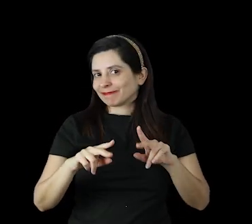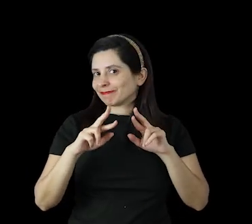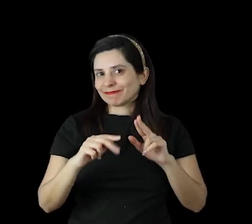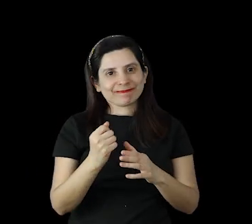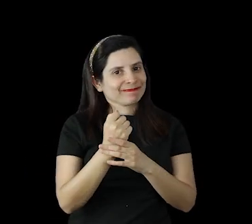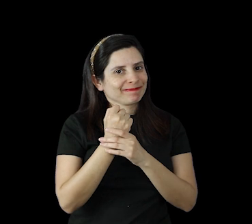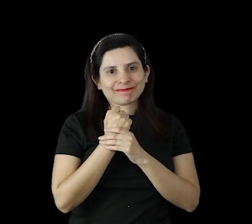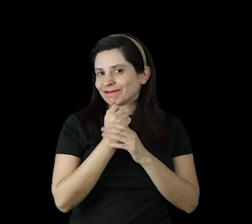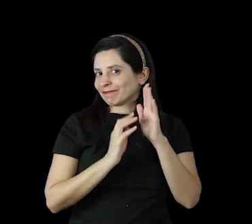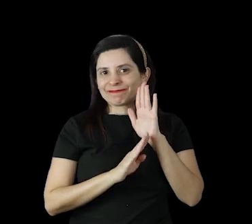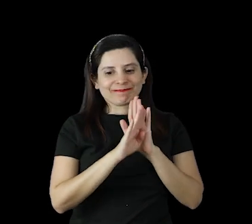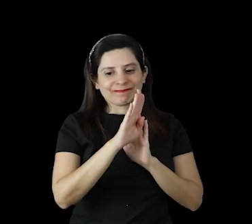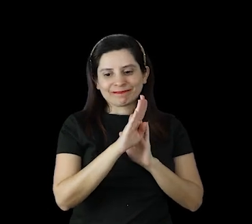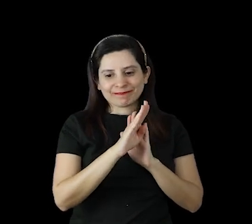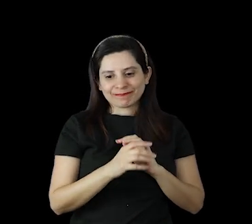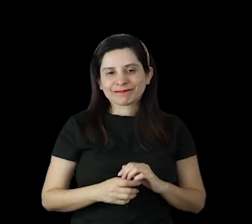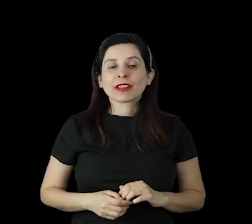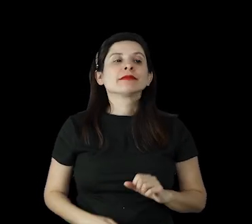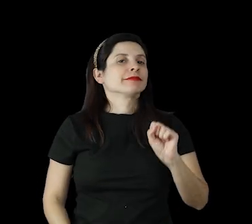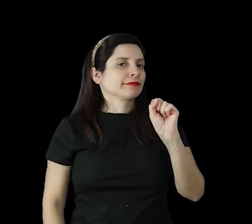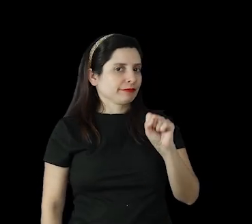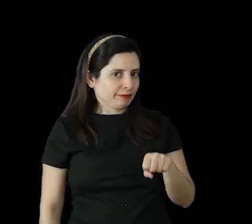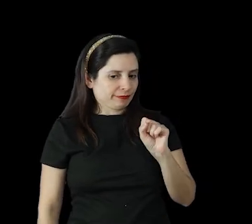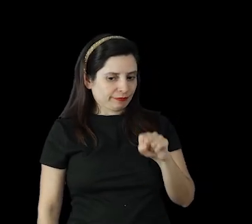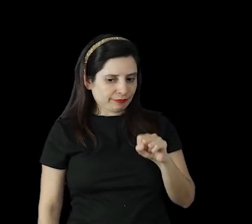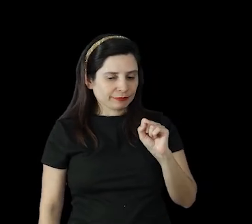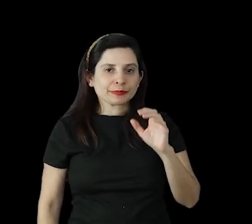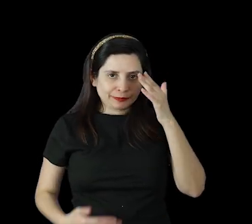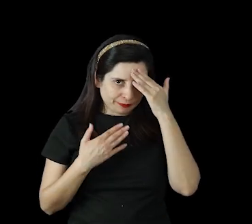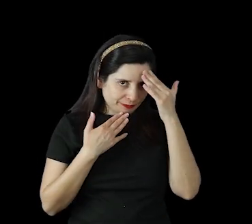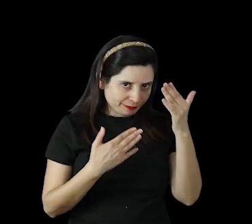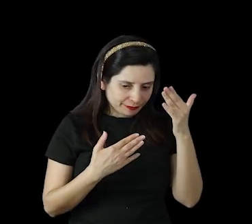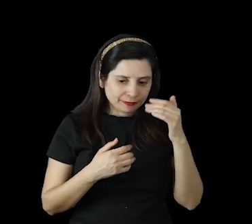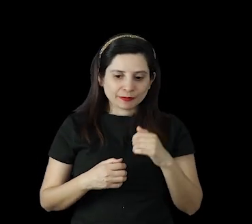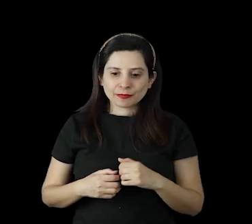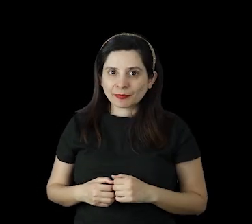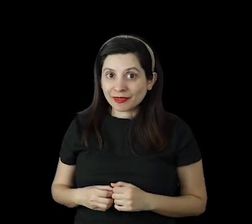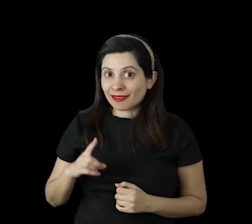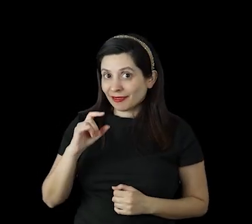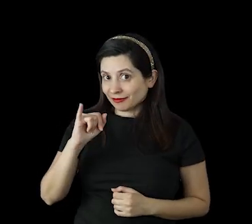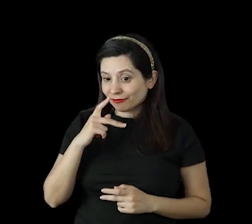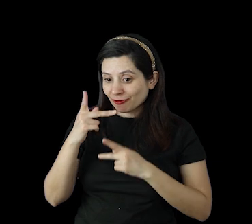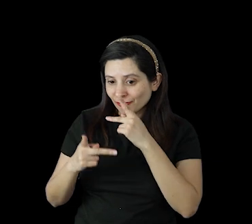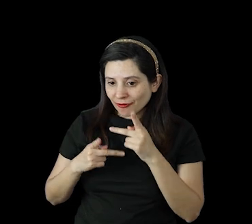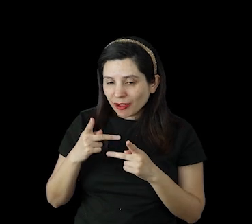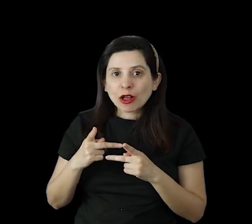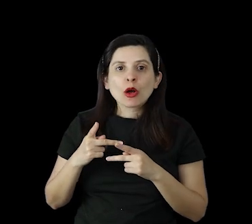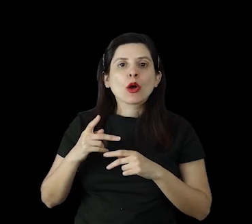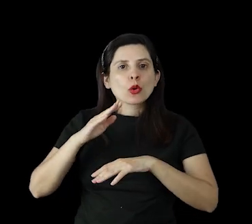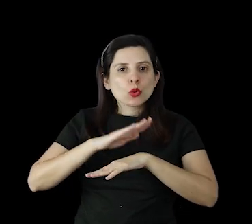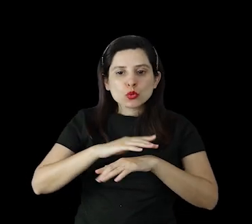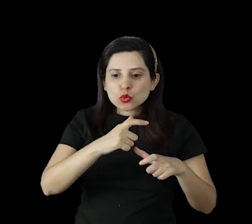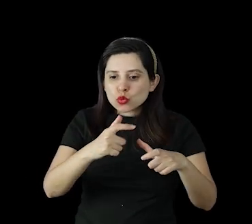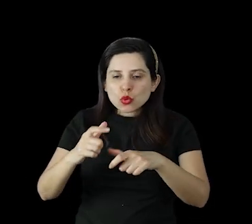garantia, né. Sim, Aqui obrigada. a Di falou: "No caso é tudo em todo lugar ao mesmo tempo", eu acho que ele